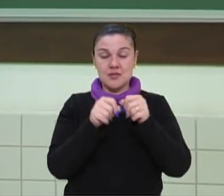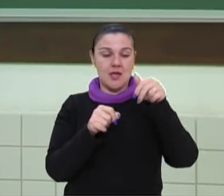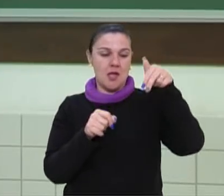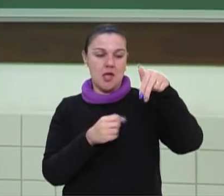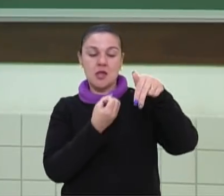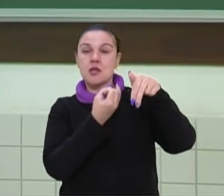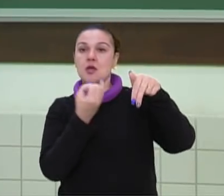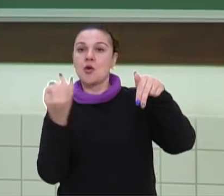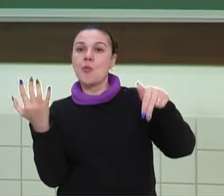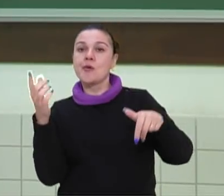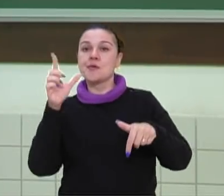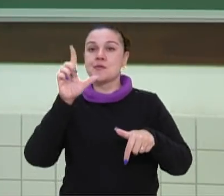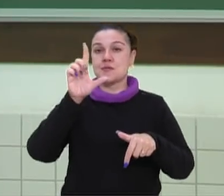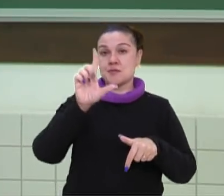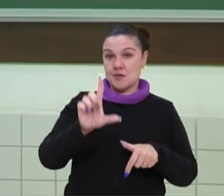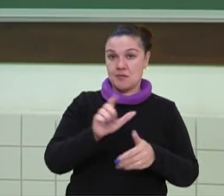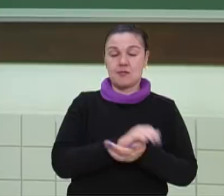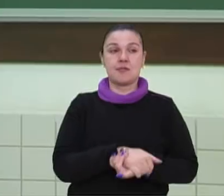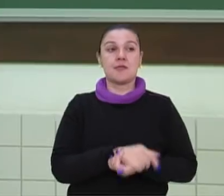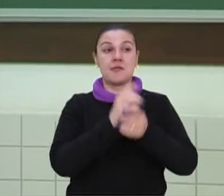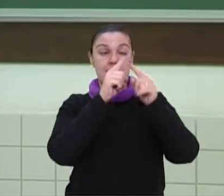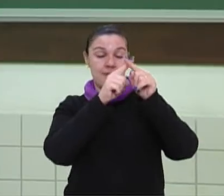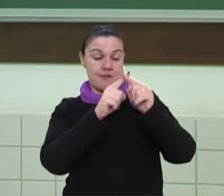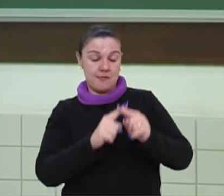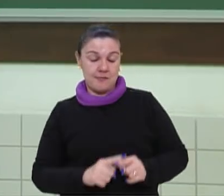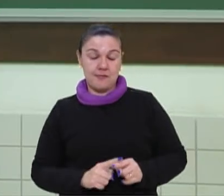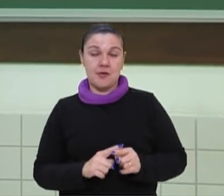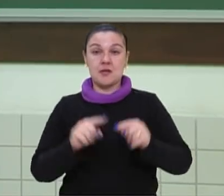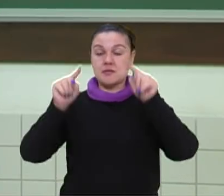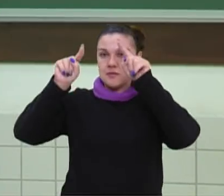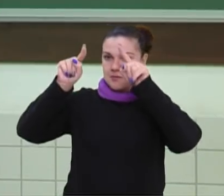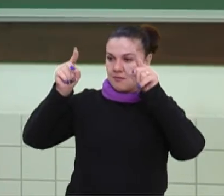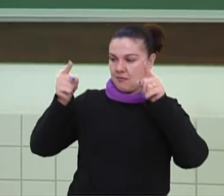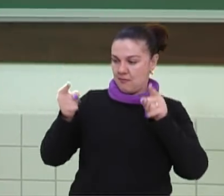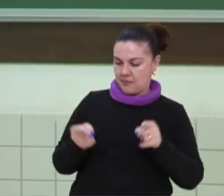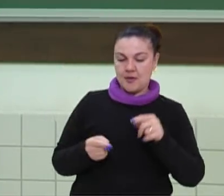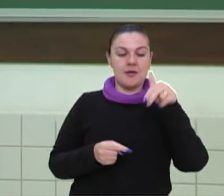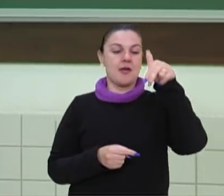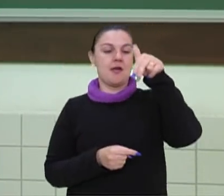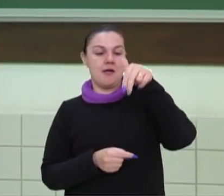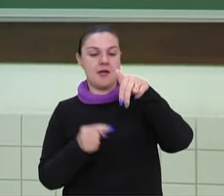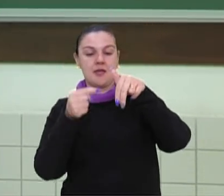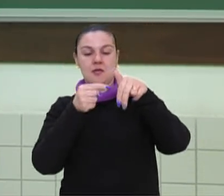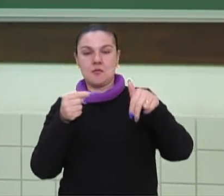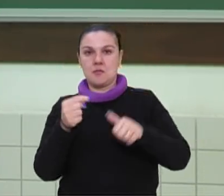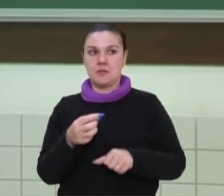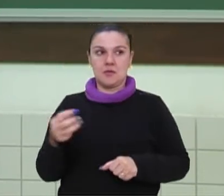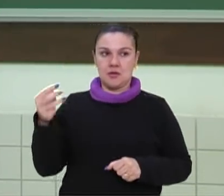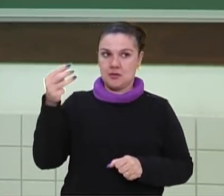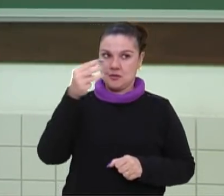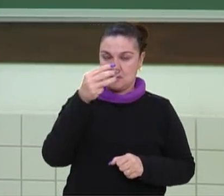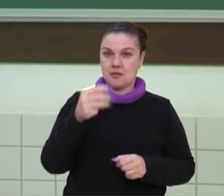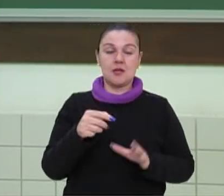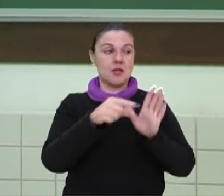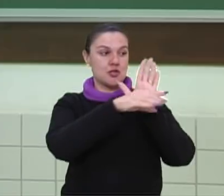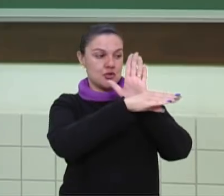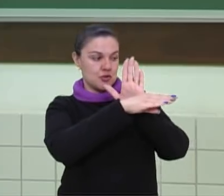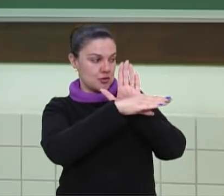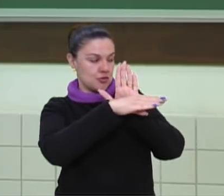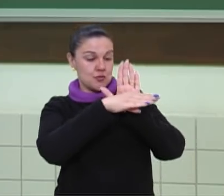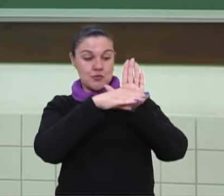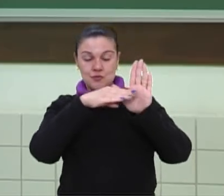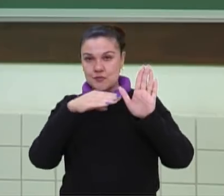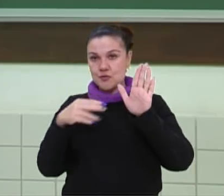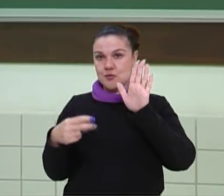que é a quantidade de lados, vezes, entre parênteses, o N menos 3,